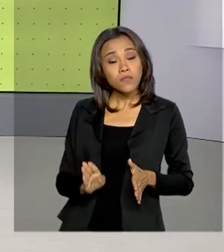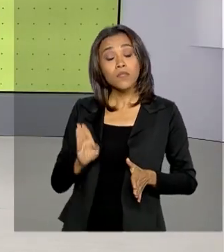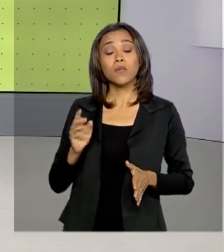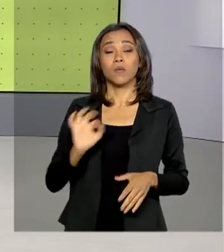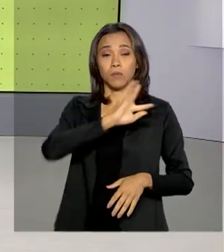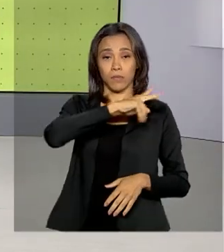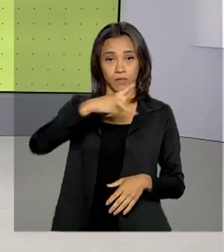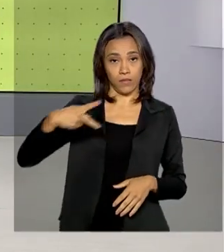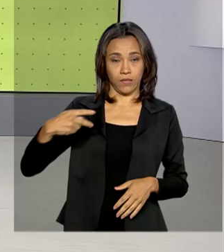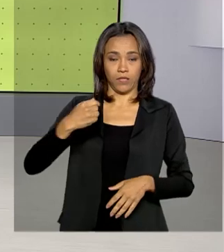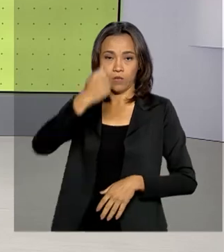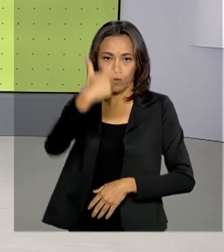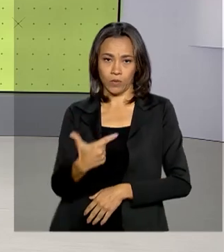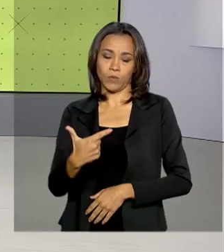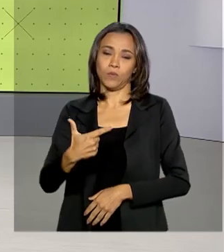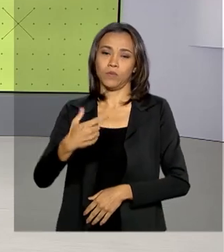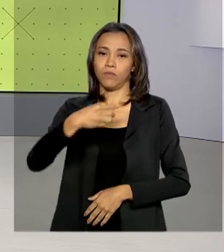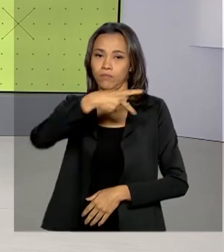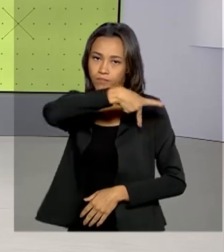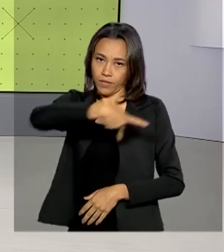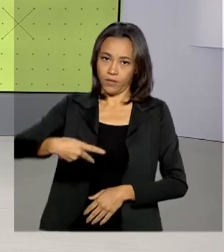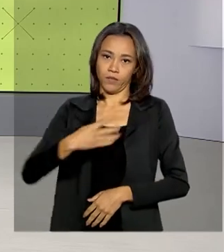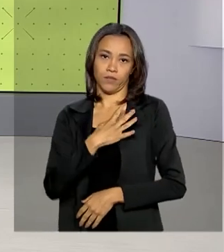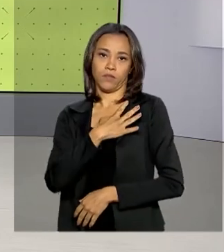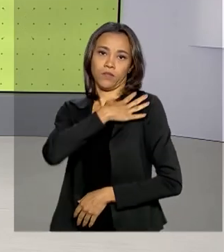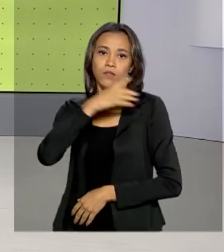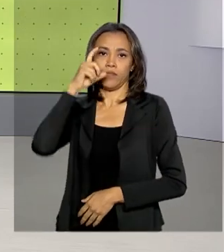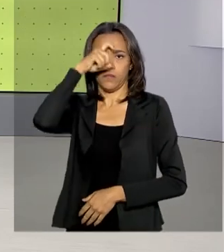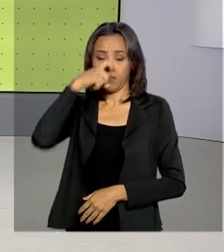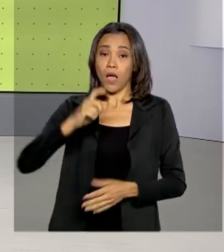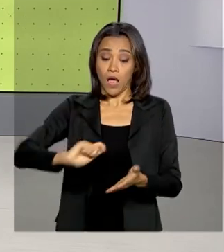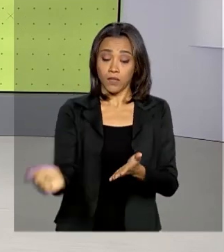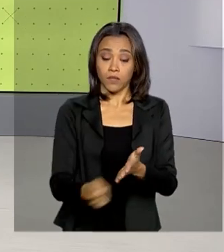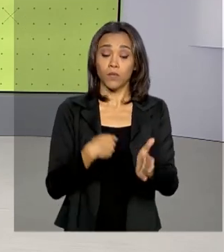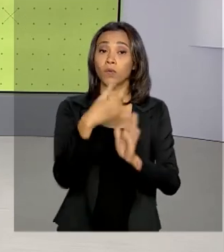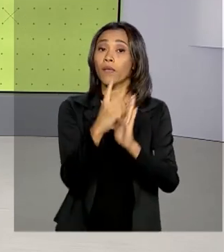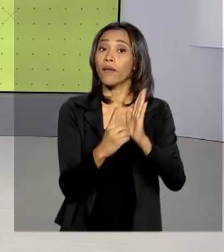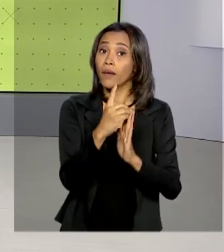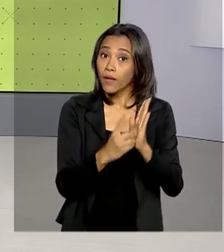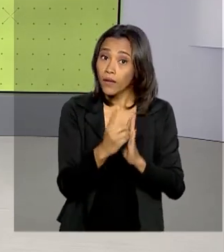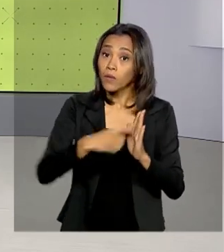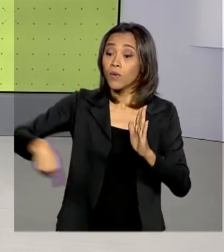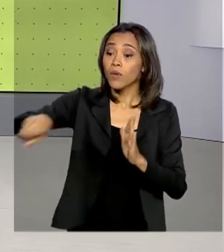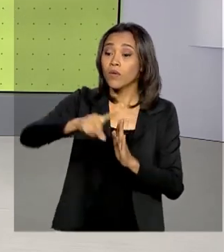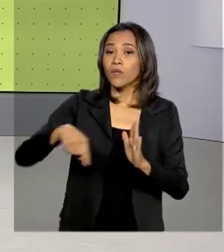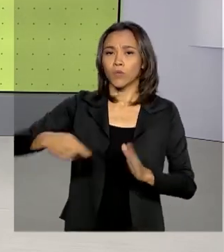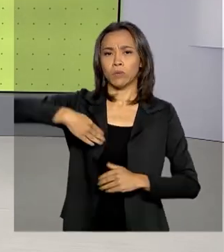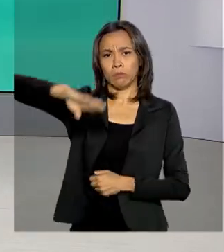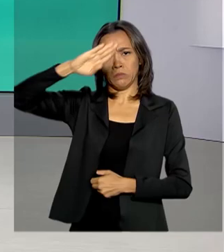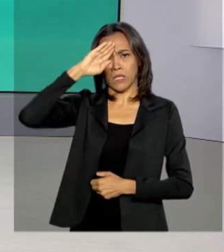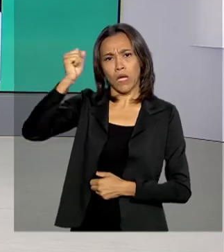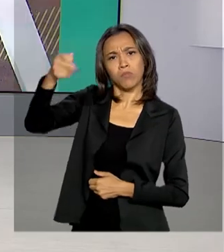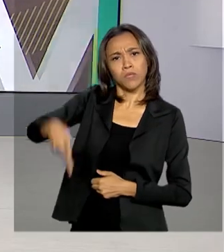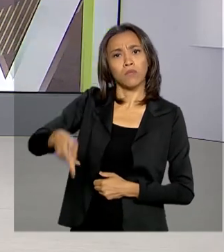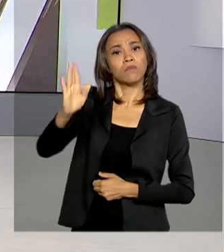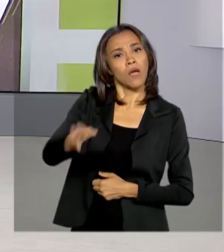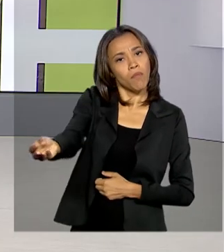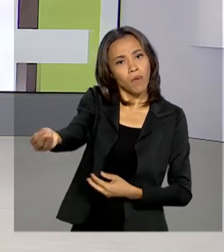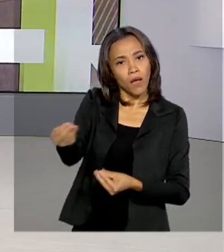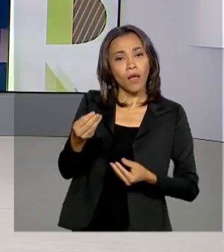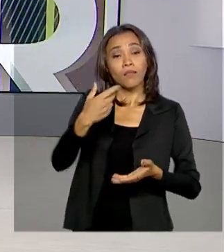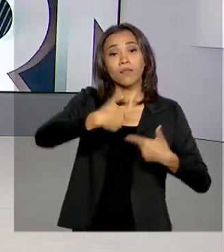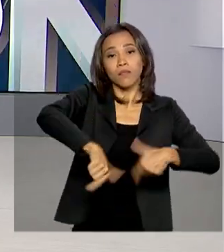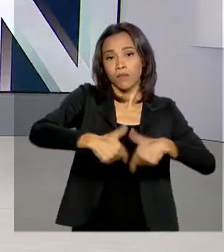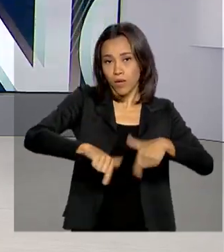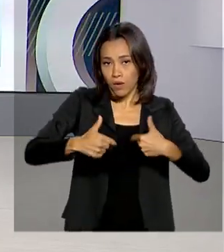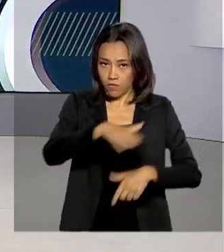exercício, Hamilton Mourão, assinou o decreto que permite a militares da reserva atuar no Serviço Público Federal. A contratação